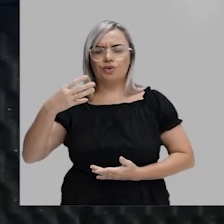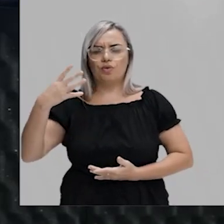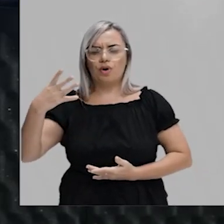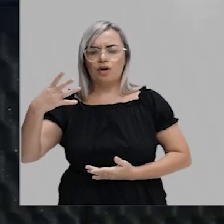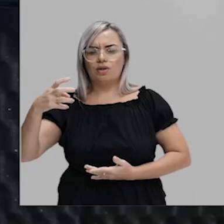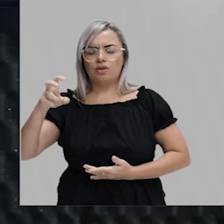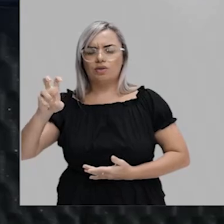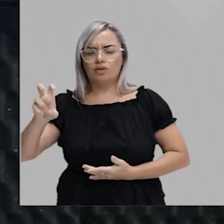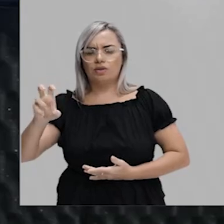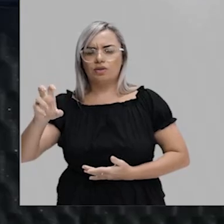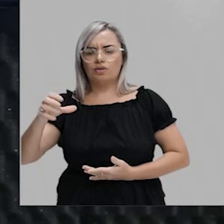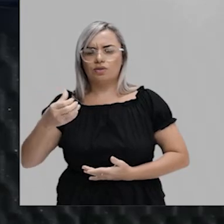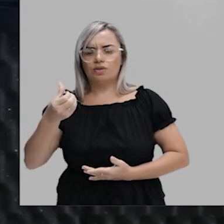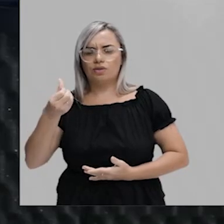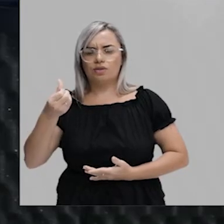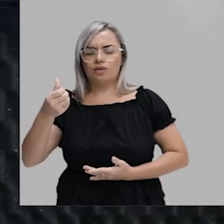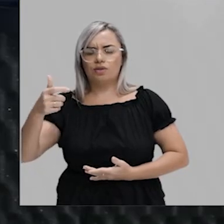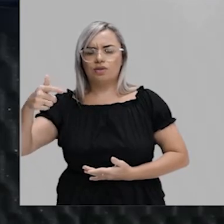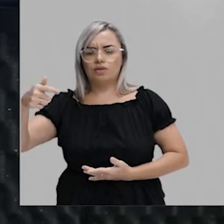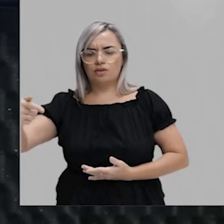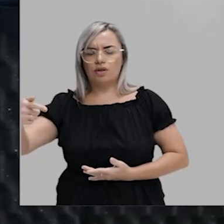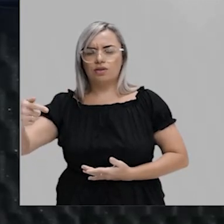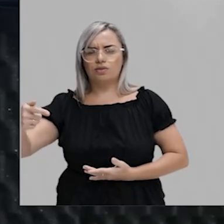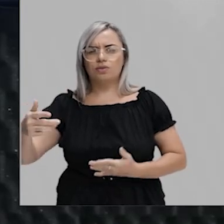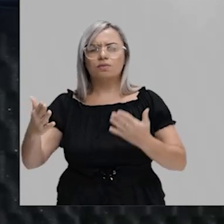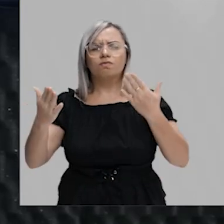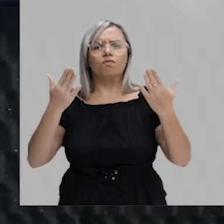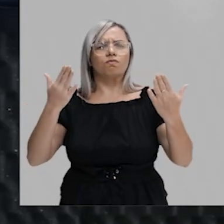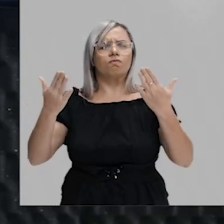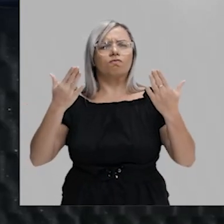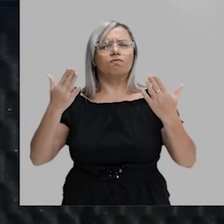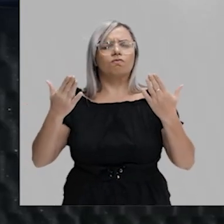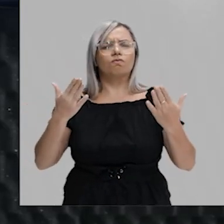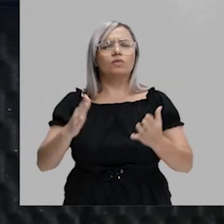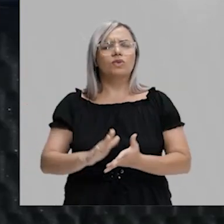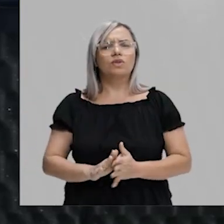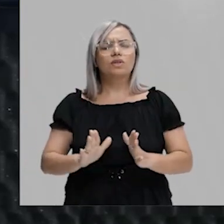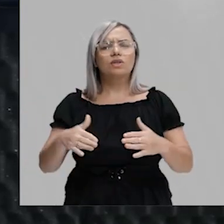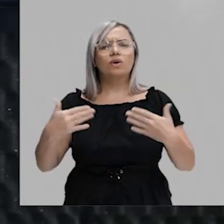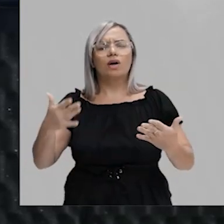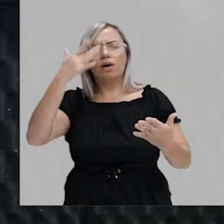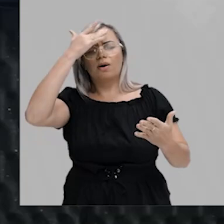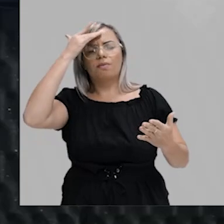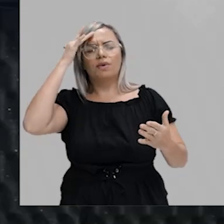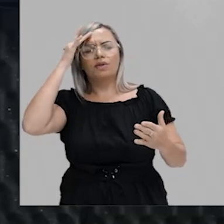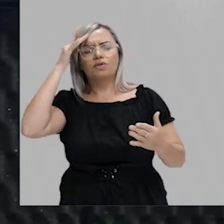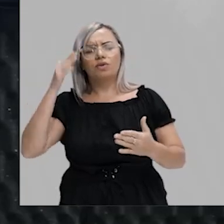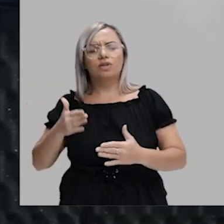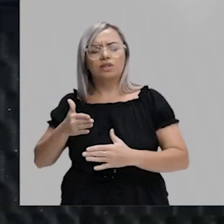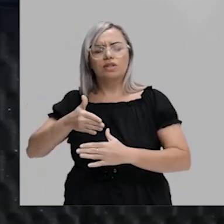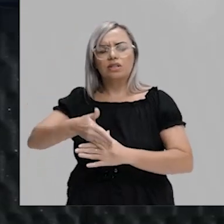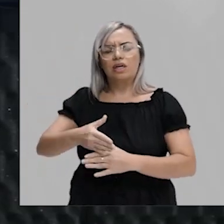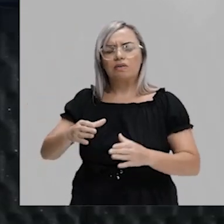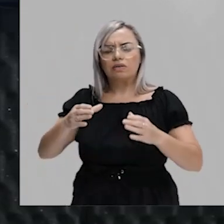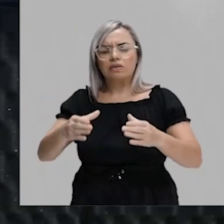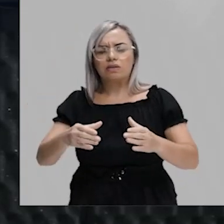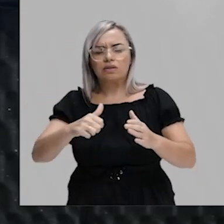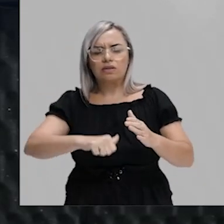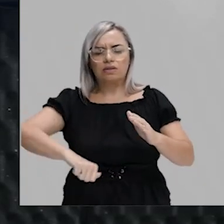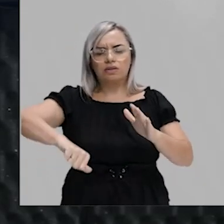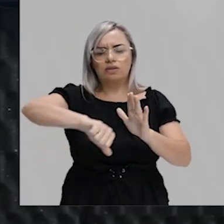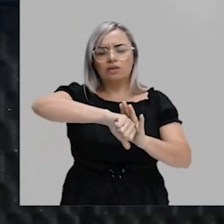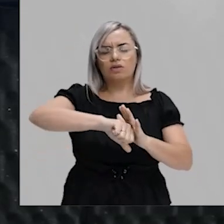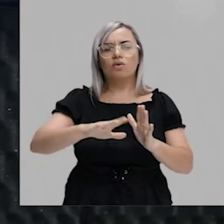Qual desses suspeitos tem esse mesmo padrão de código de barra? Se eu encontrar dentre